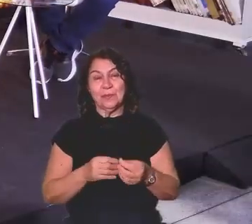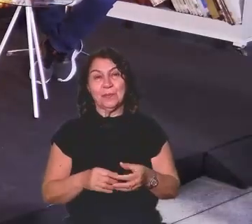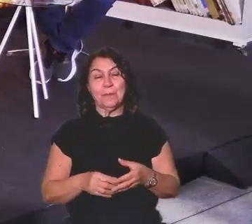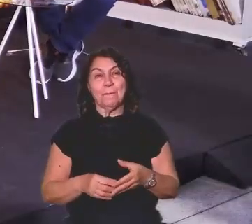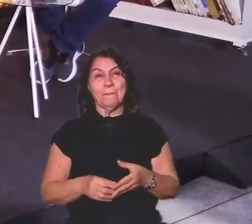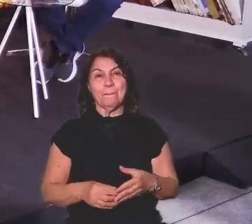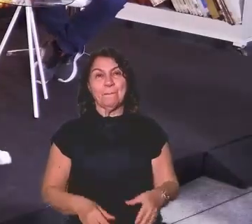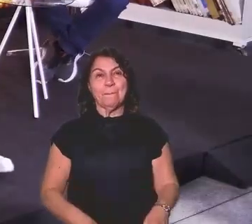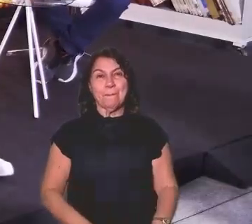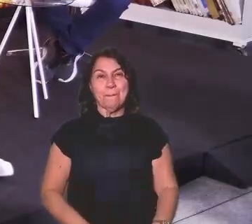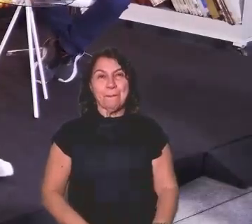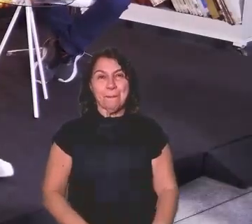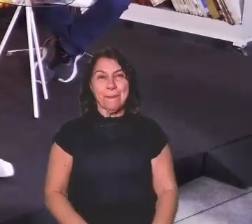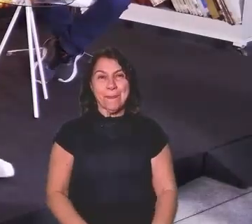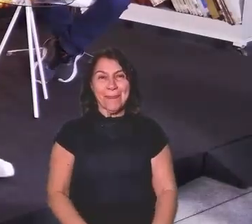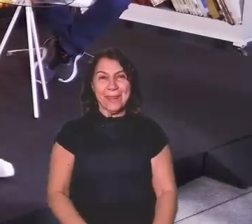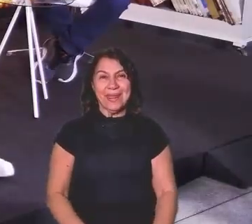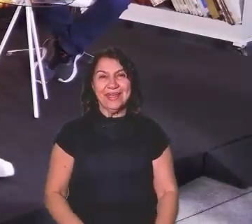Nu.